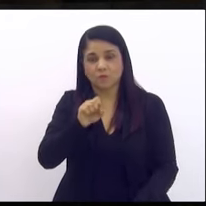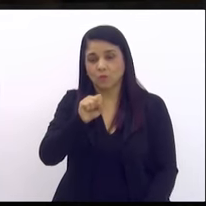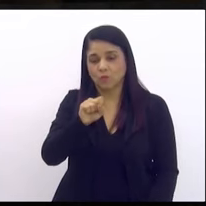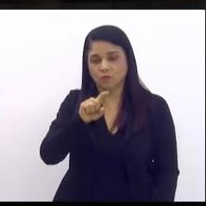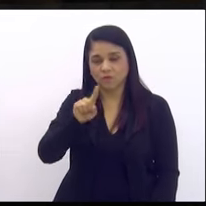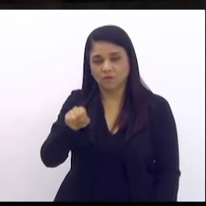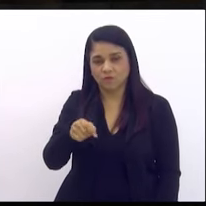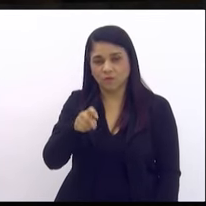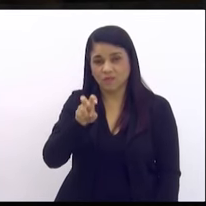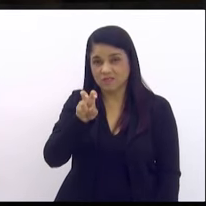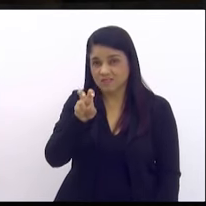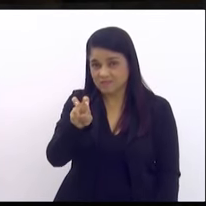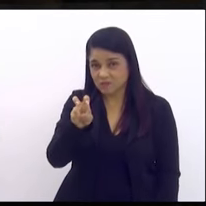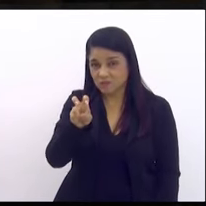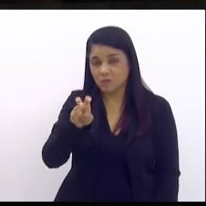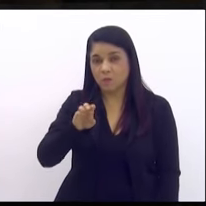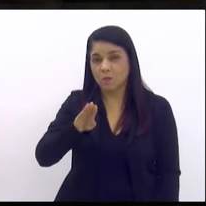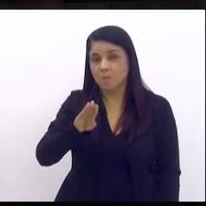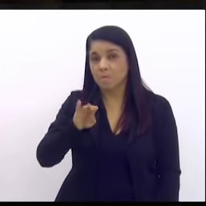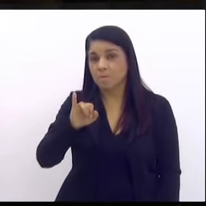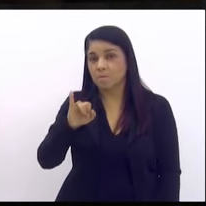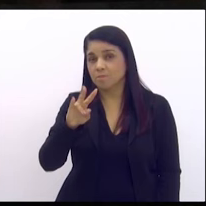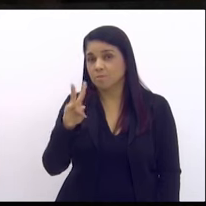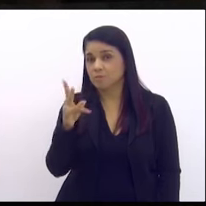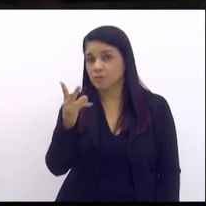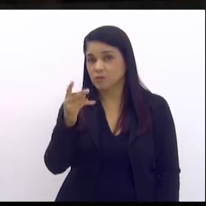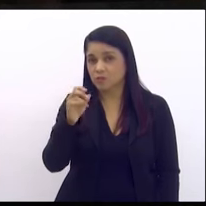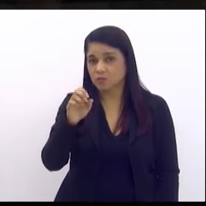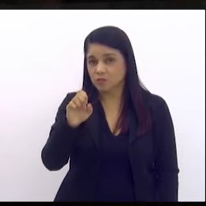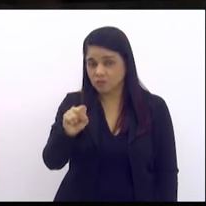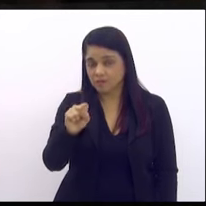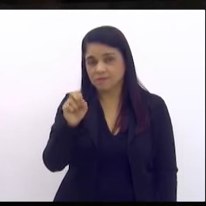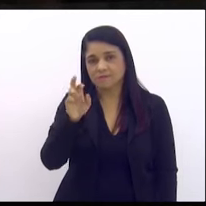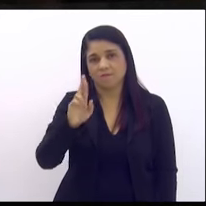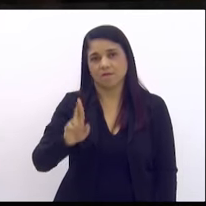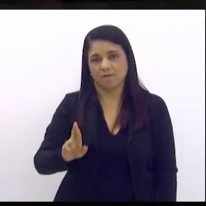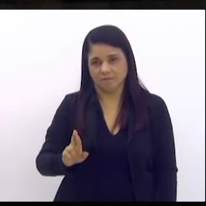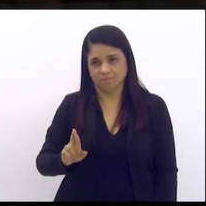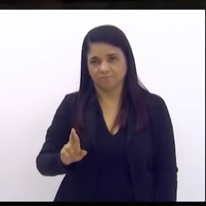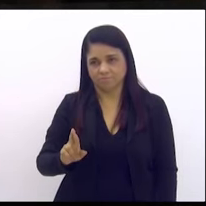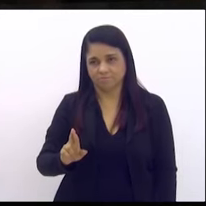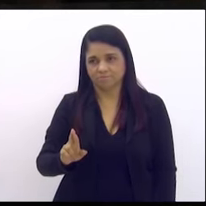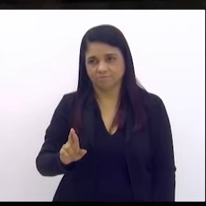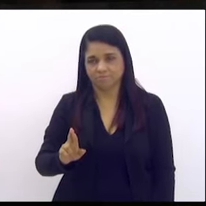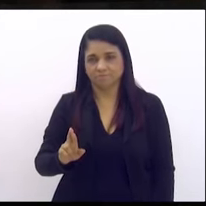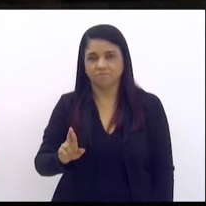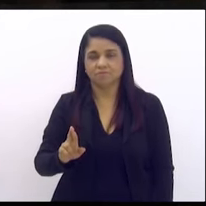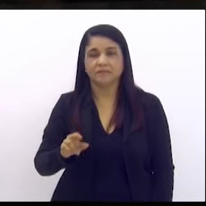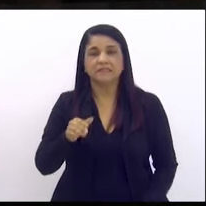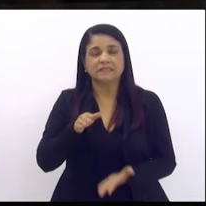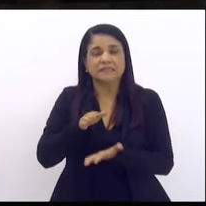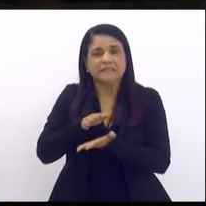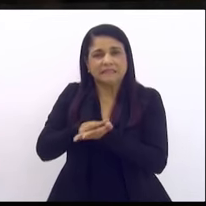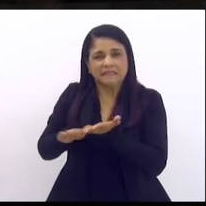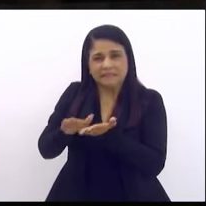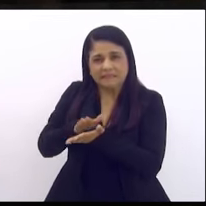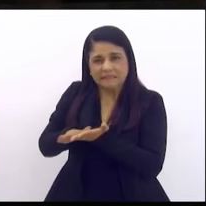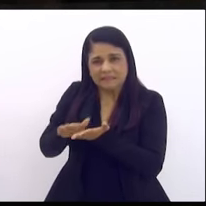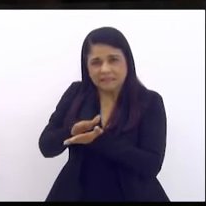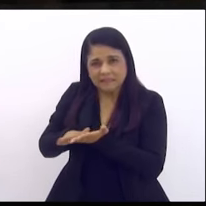8,5 bilhões deais Isto é as despesas